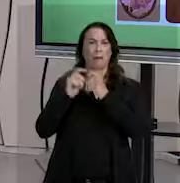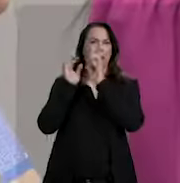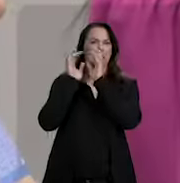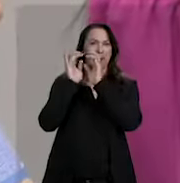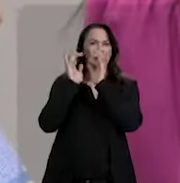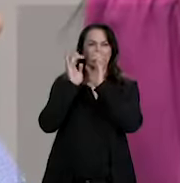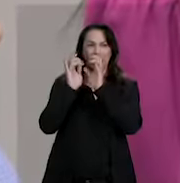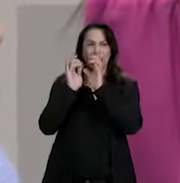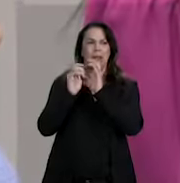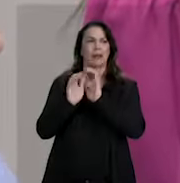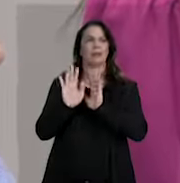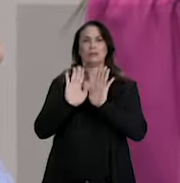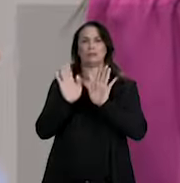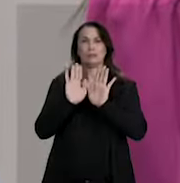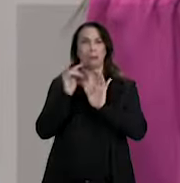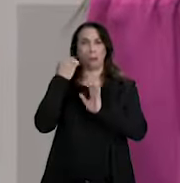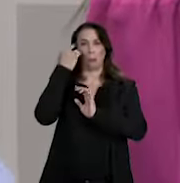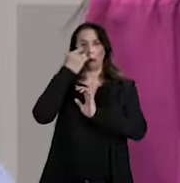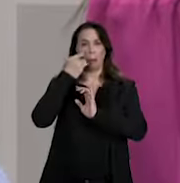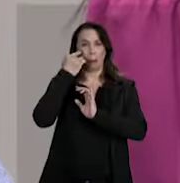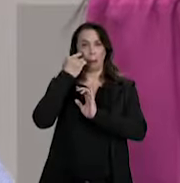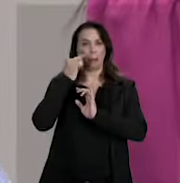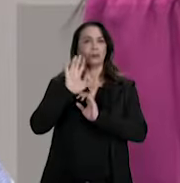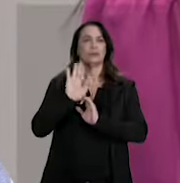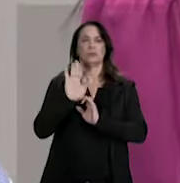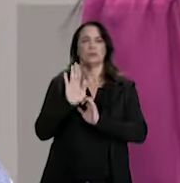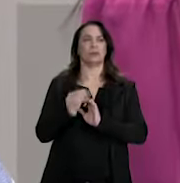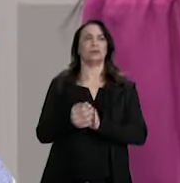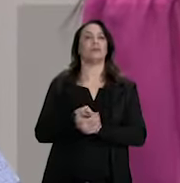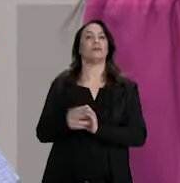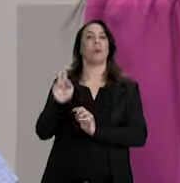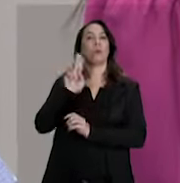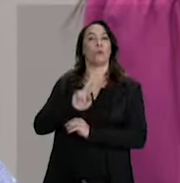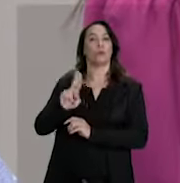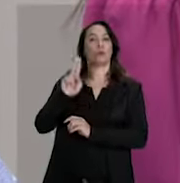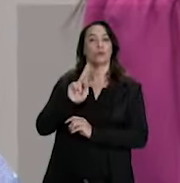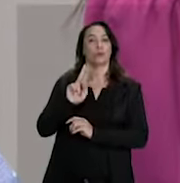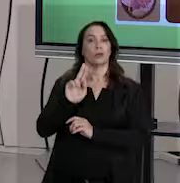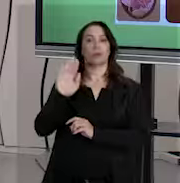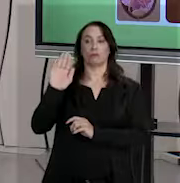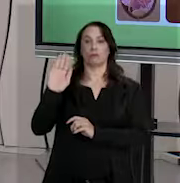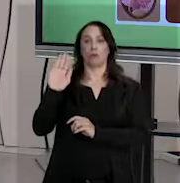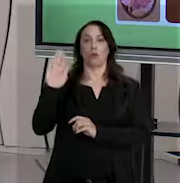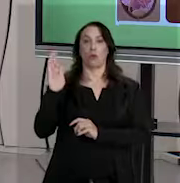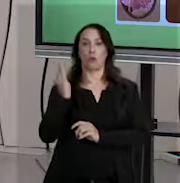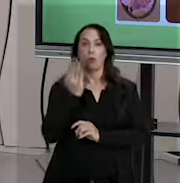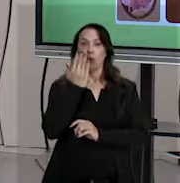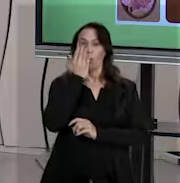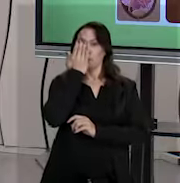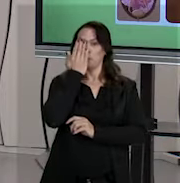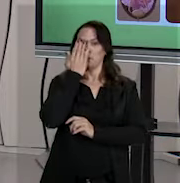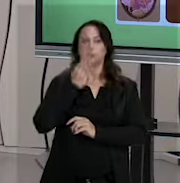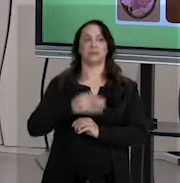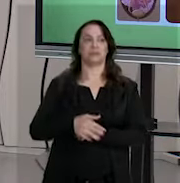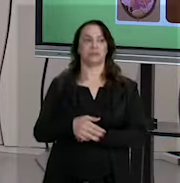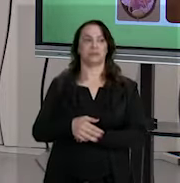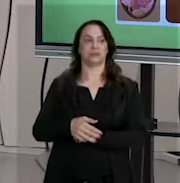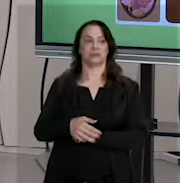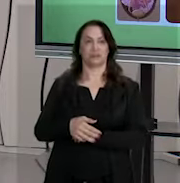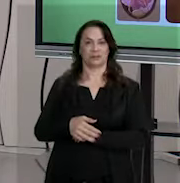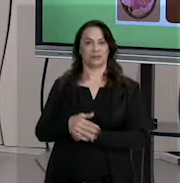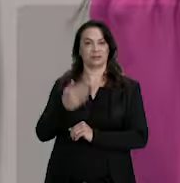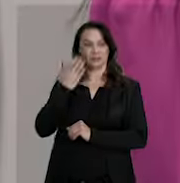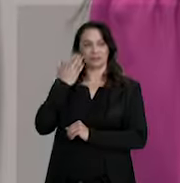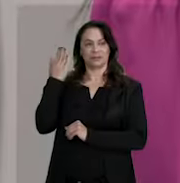globo ocular assim gigante. Então, nós vamos usar aqui um rostinho dobrado ao